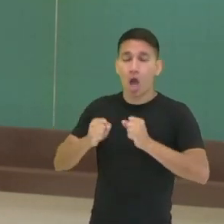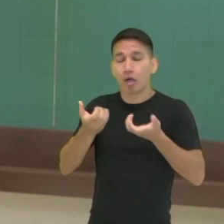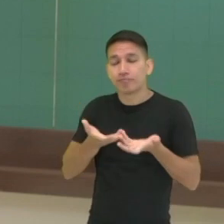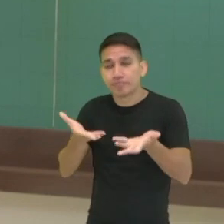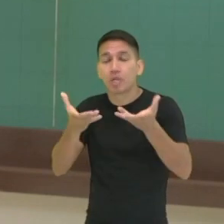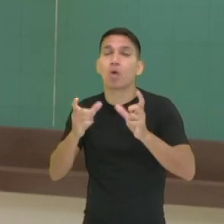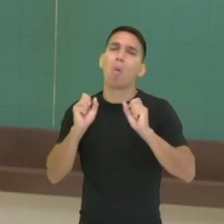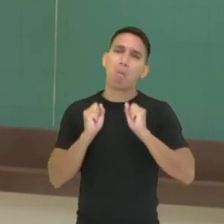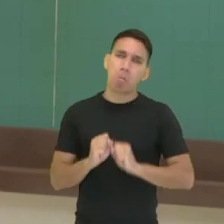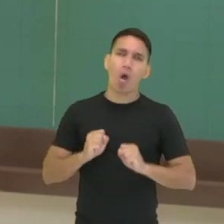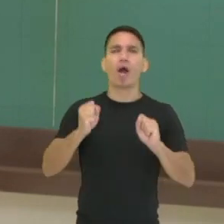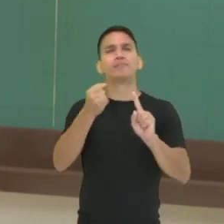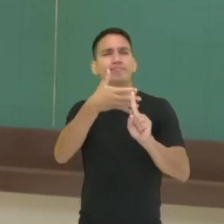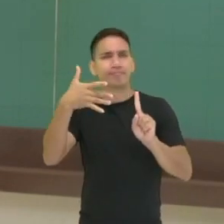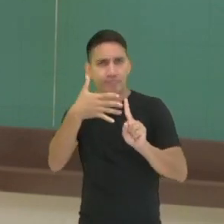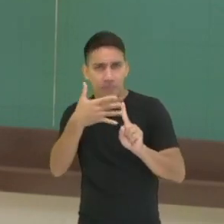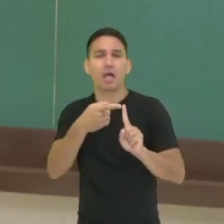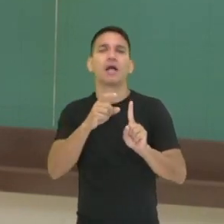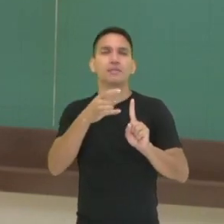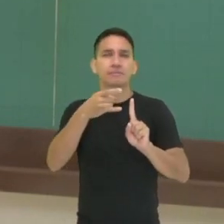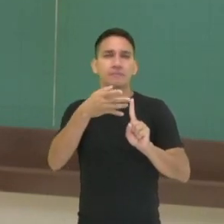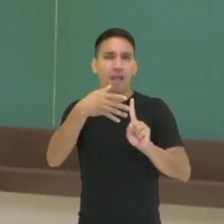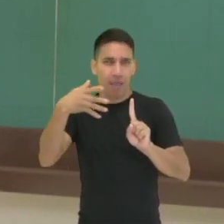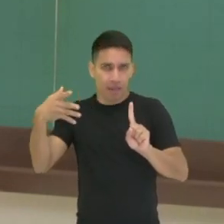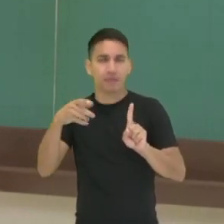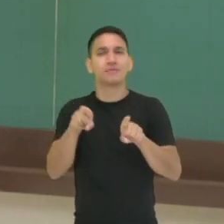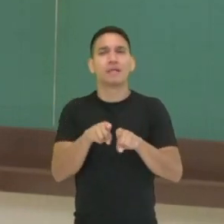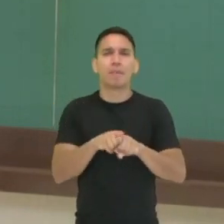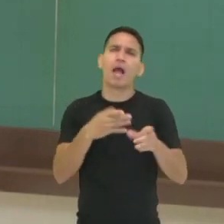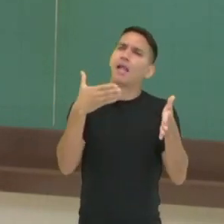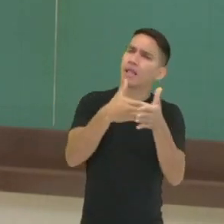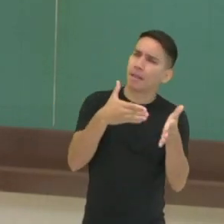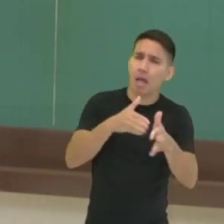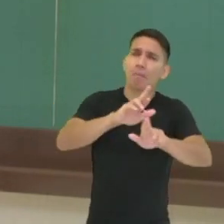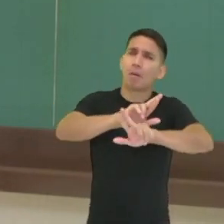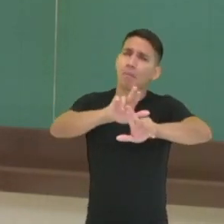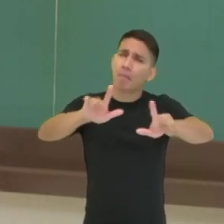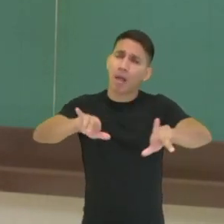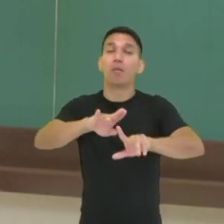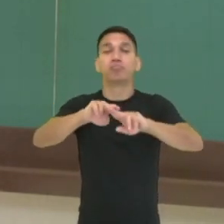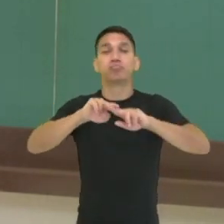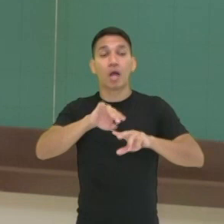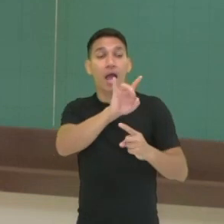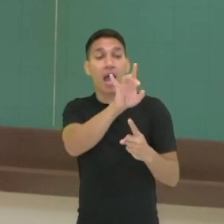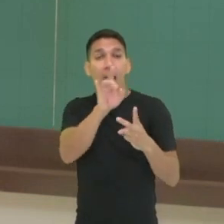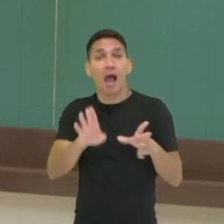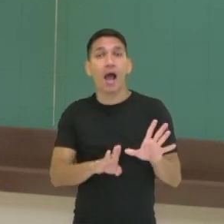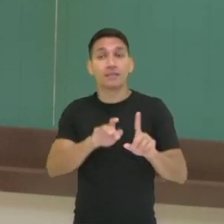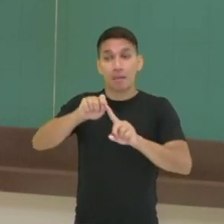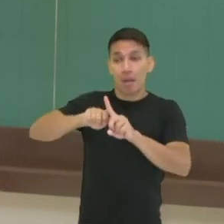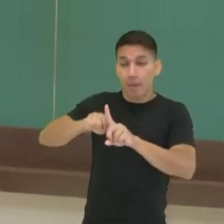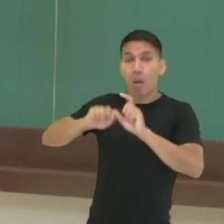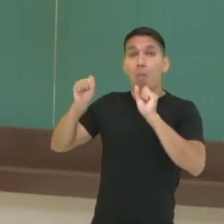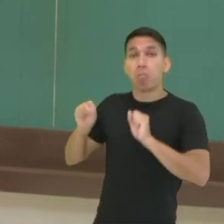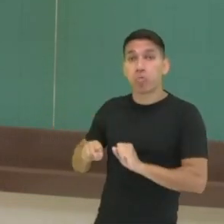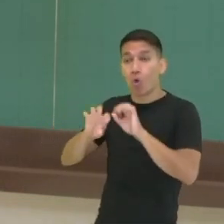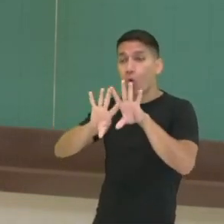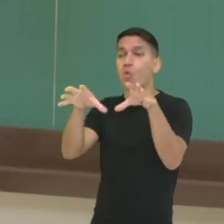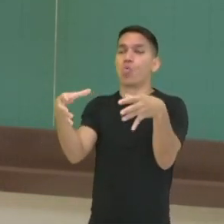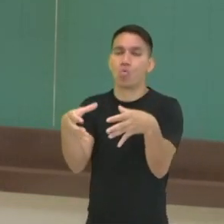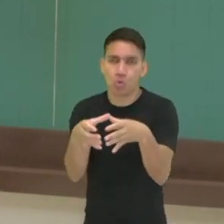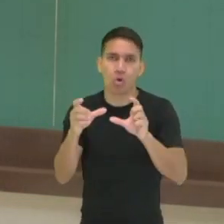Podem ser síndromes, limitações. Então, para cada mês, pode ser um conjunto, então,